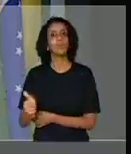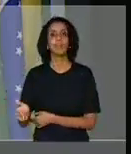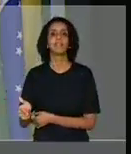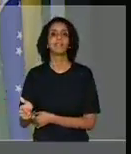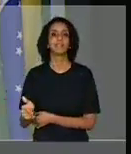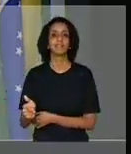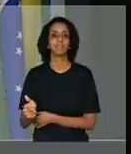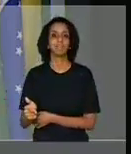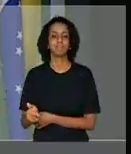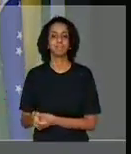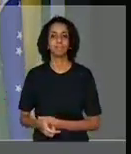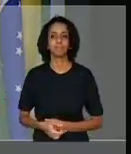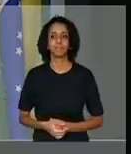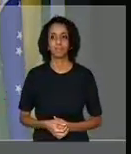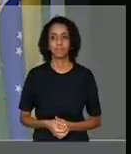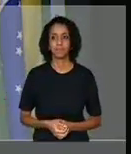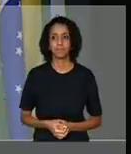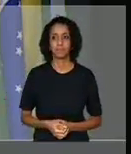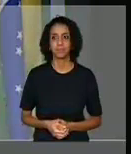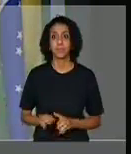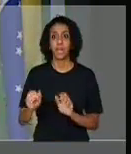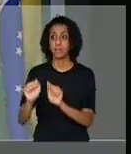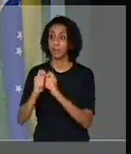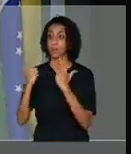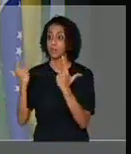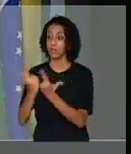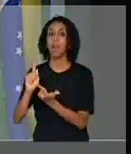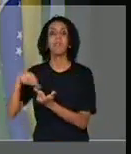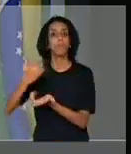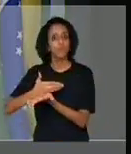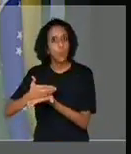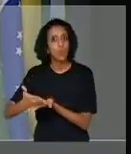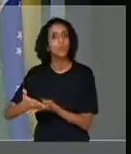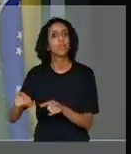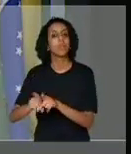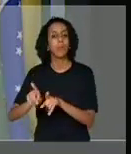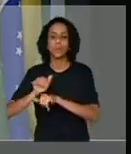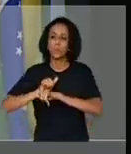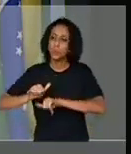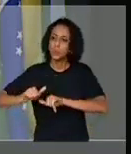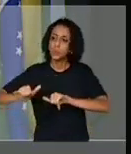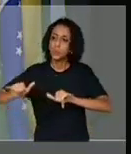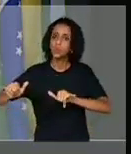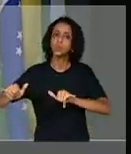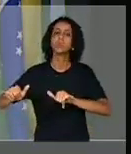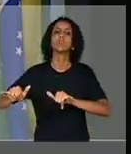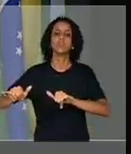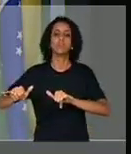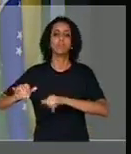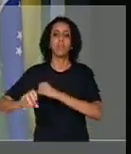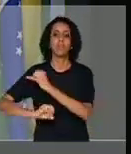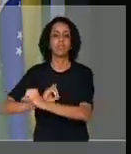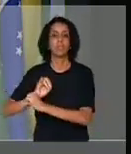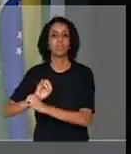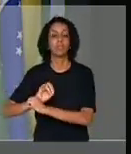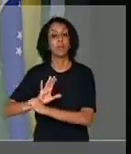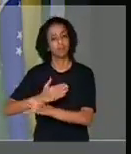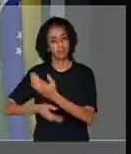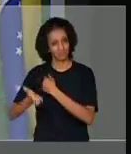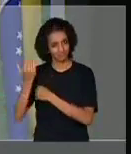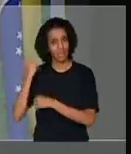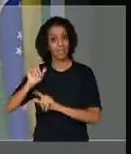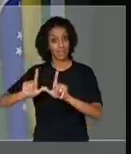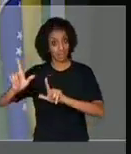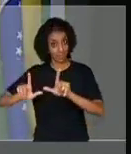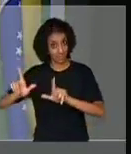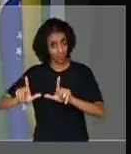não têm. Então, as Assembleias Legislativas passaram a ter também suas redes integradas, né, sua